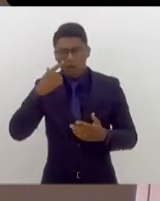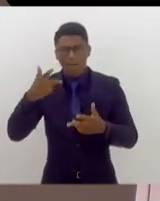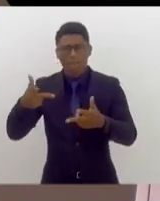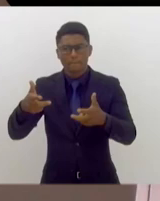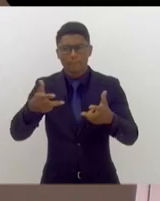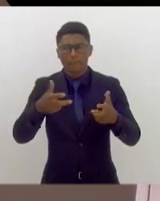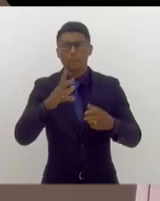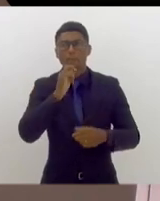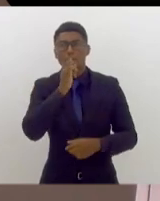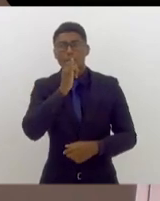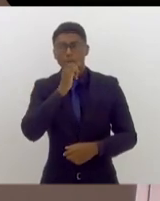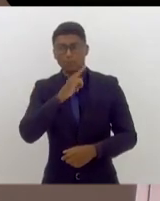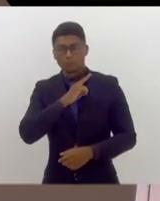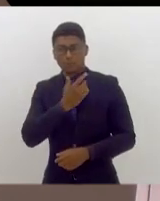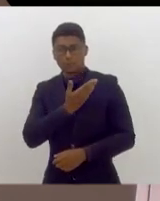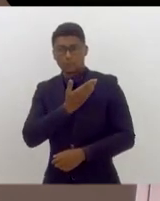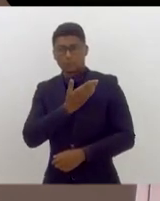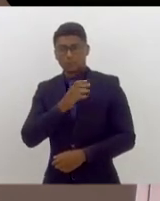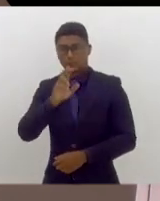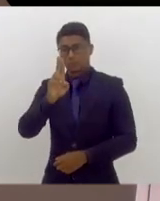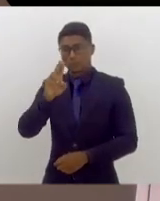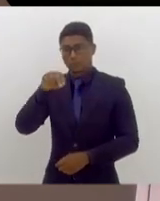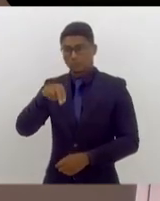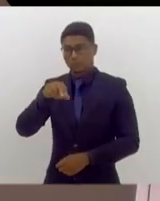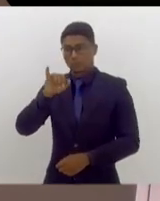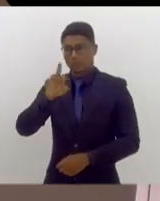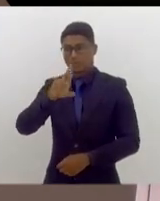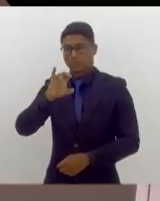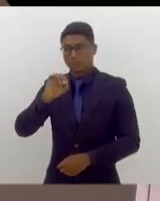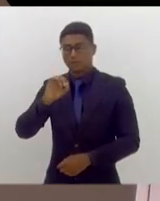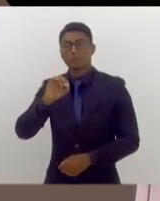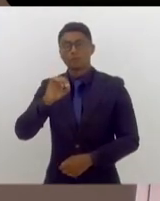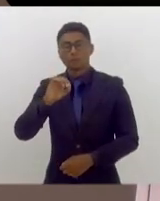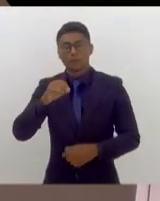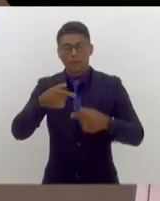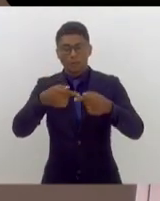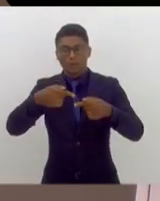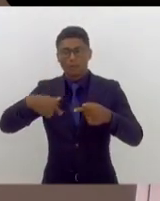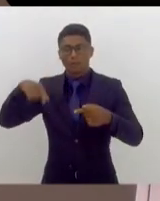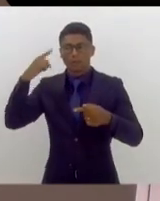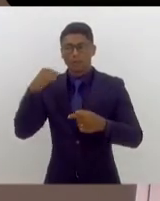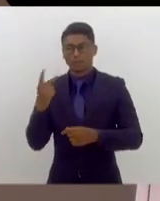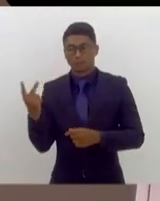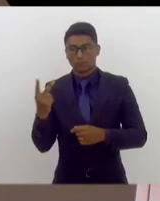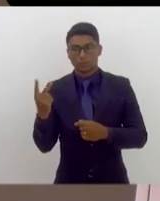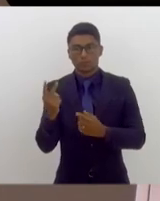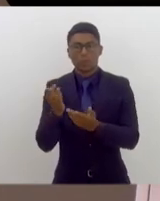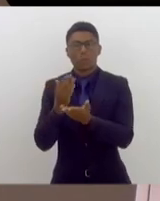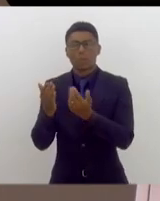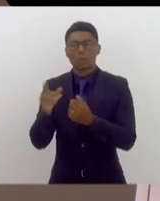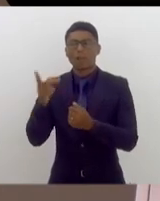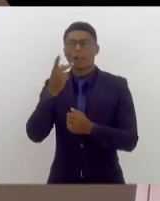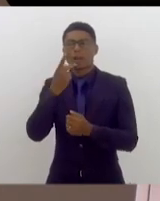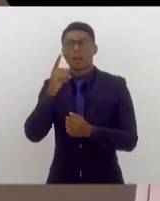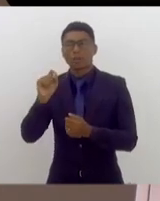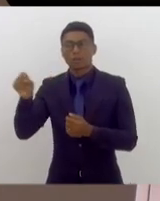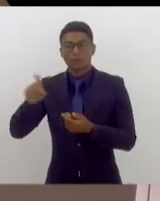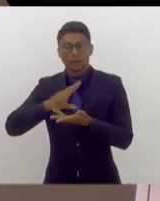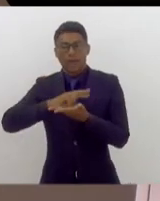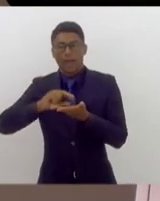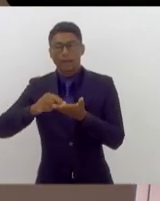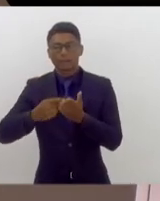tenho uma colega da Unirio que contou semana passada, a gente estava na Amped Sudeste, que está terminando um artigo analisando o